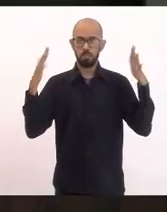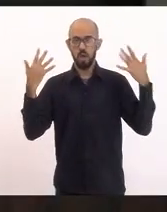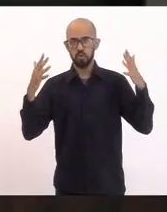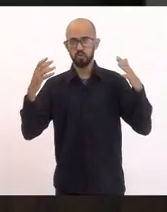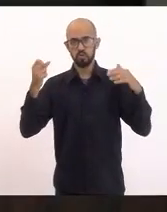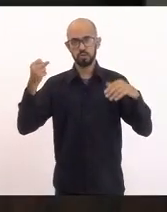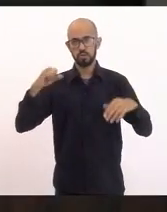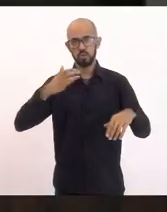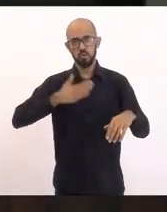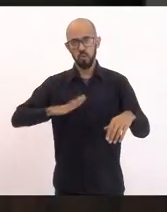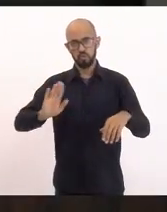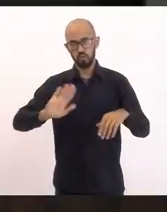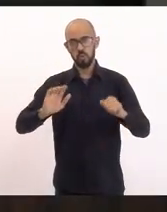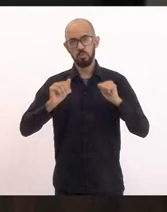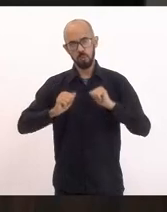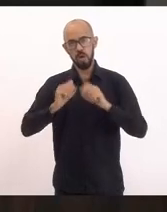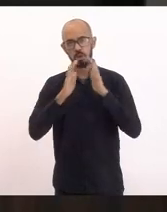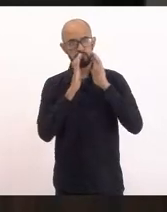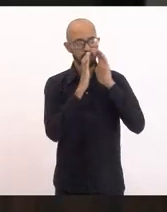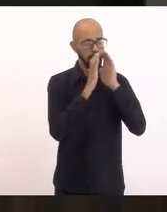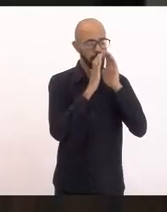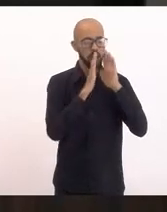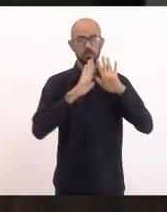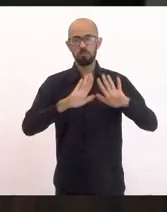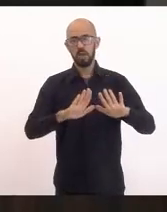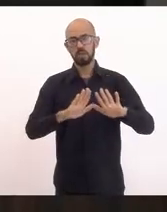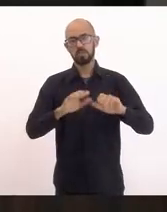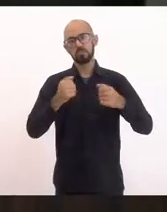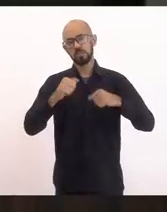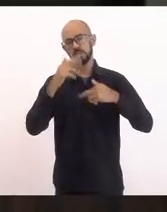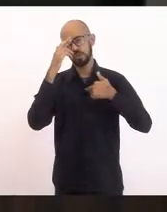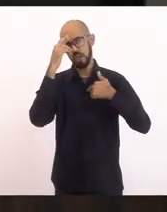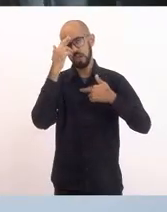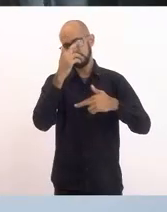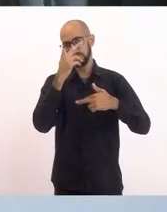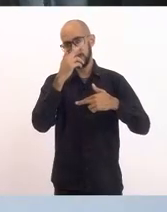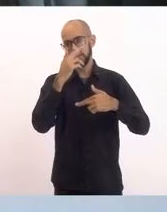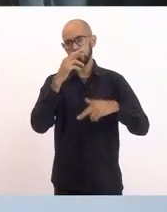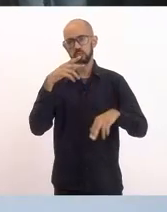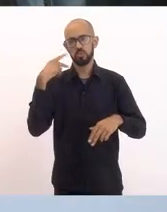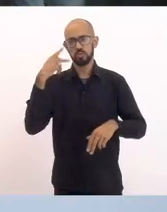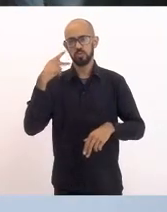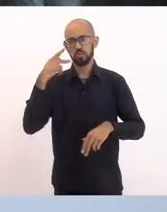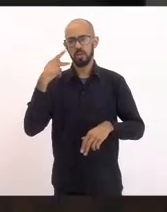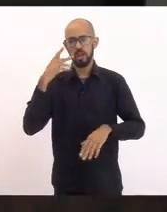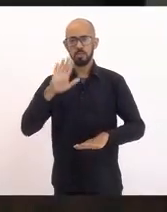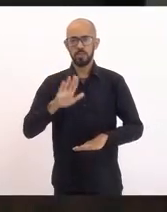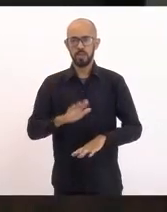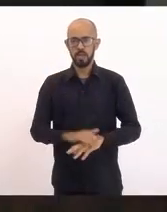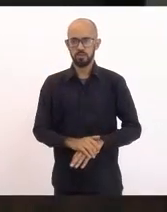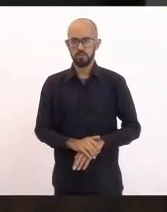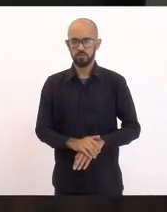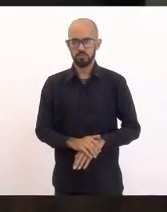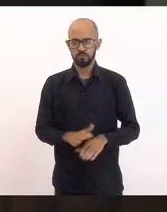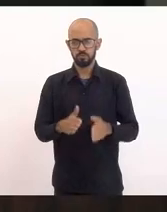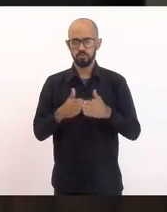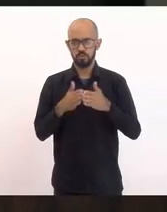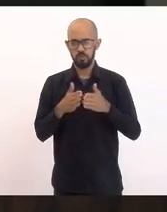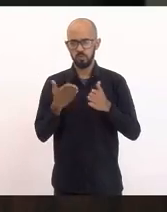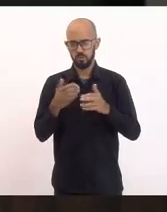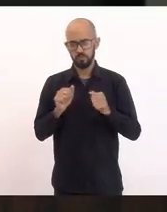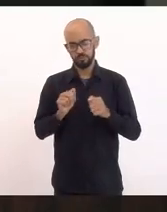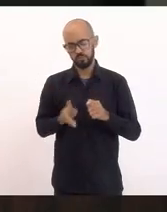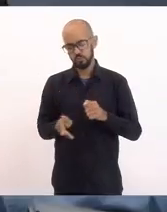fazer a sua manifestação, mas respeitando a fala do parlamentar, por favor. Pode